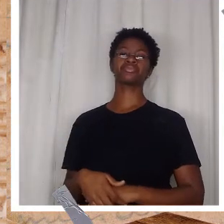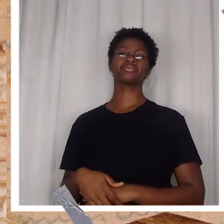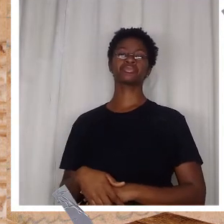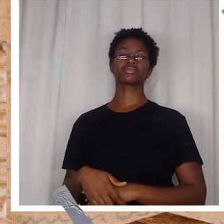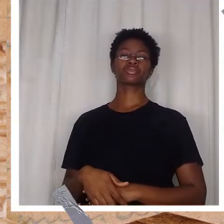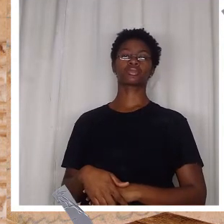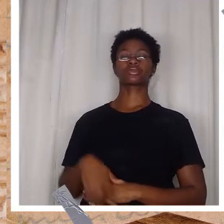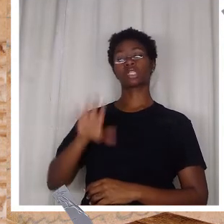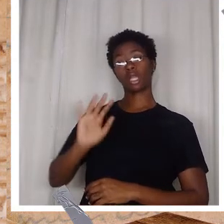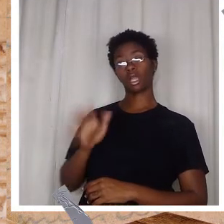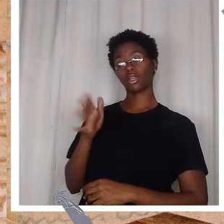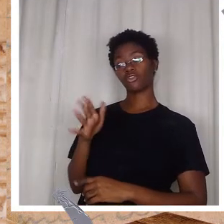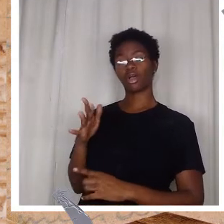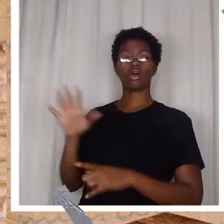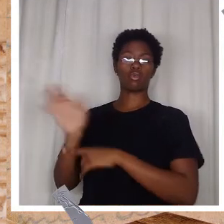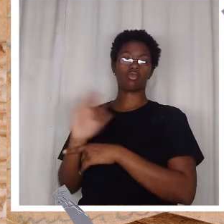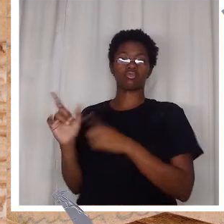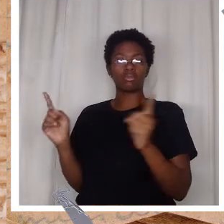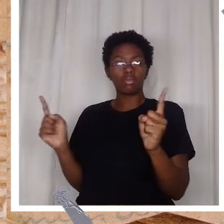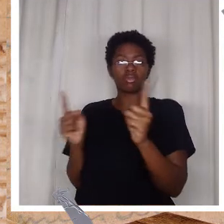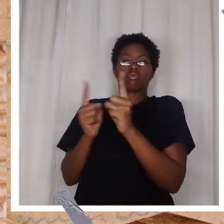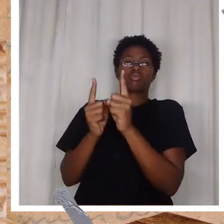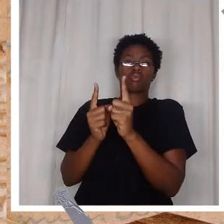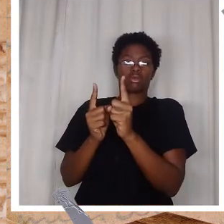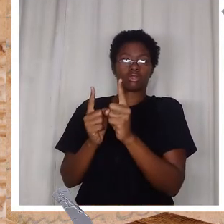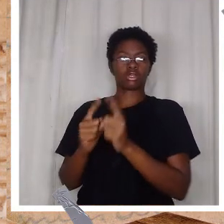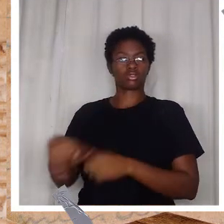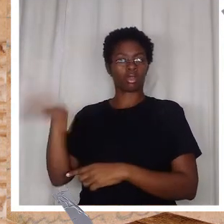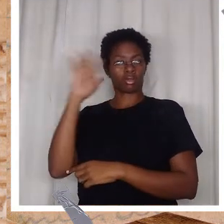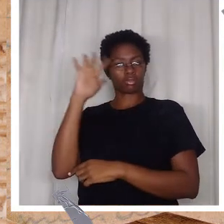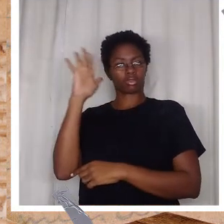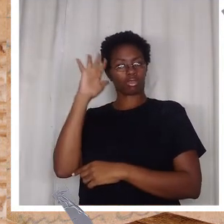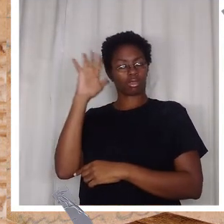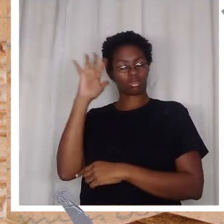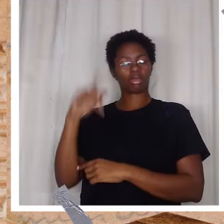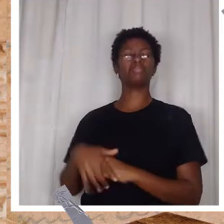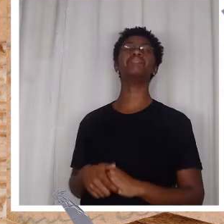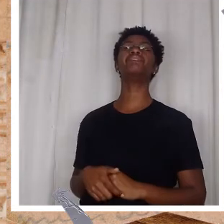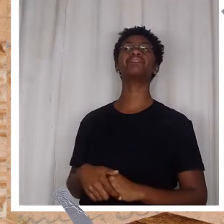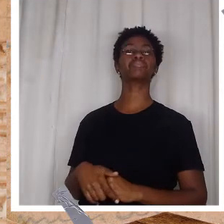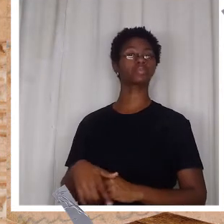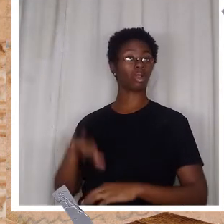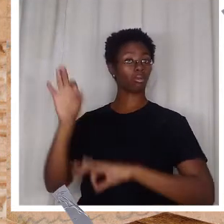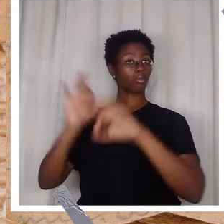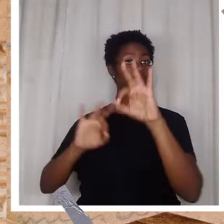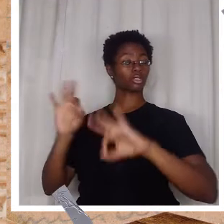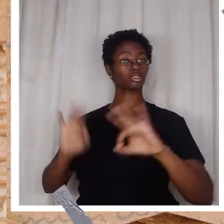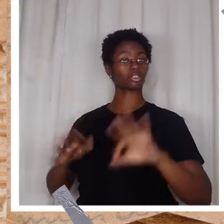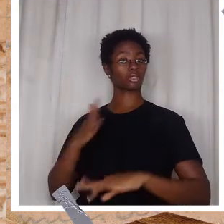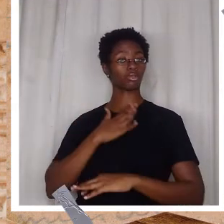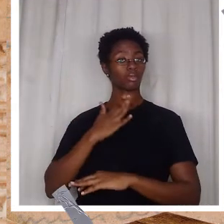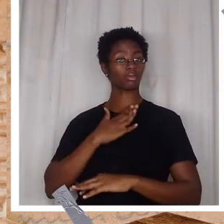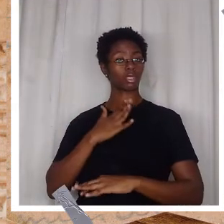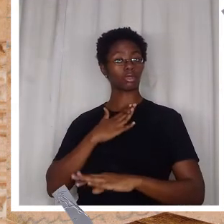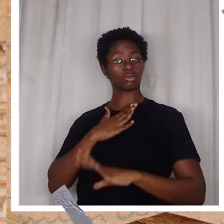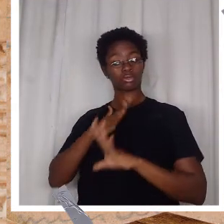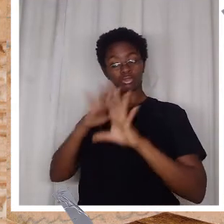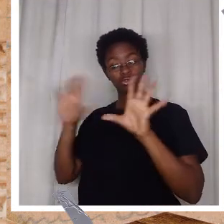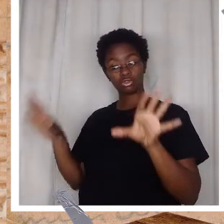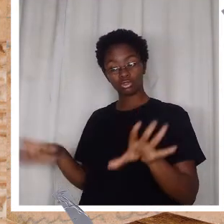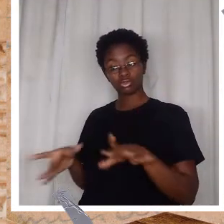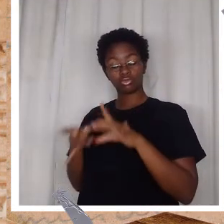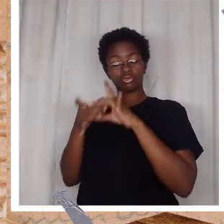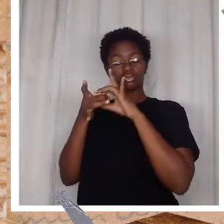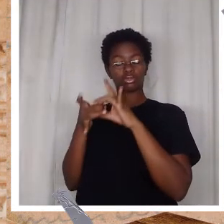Aí já é um curta-metragem de ficção, que é um projeto nosso, que é um projeto meu, de juntar